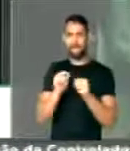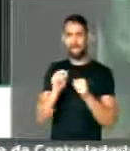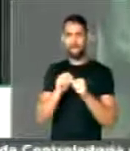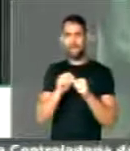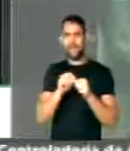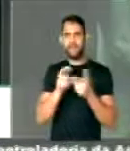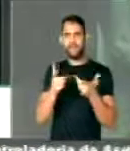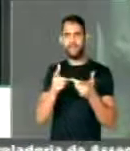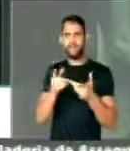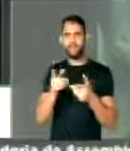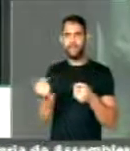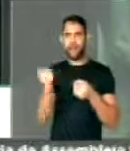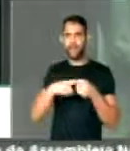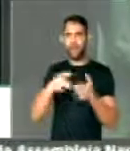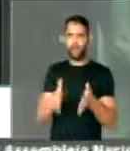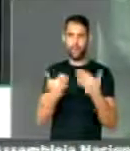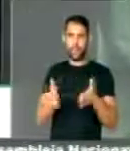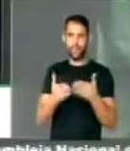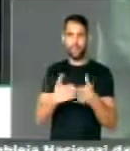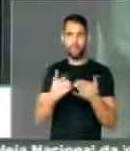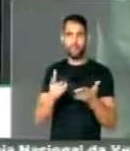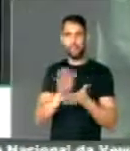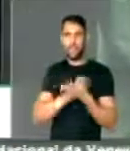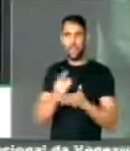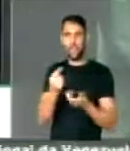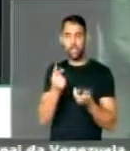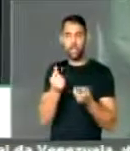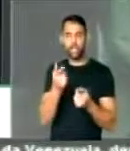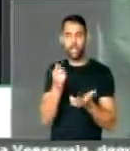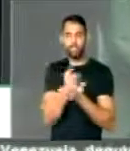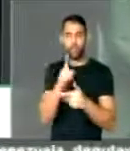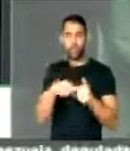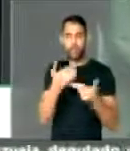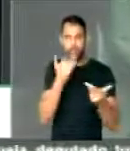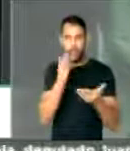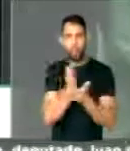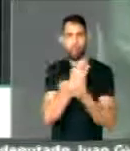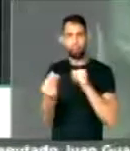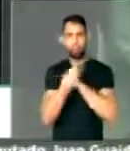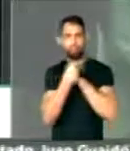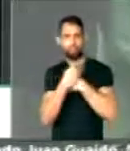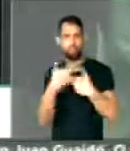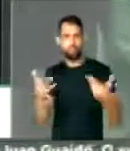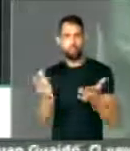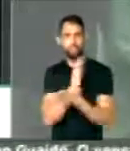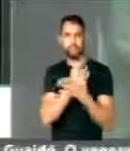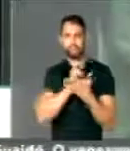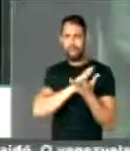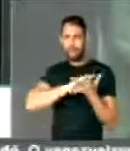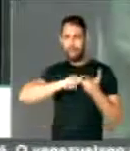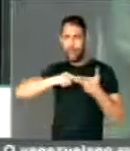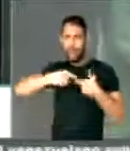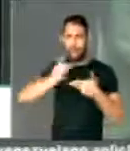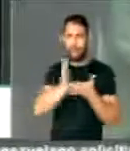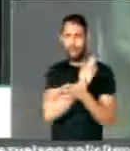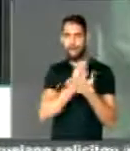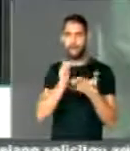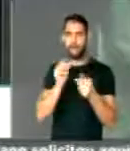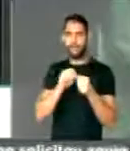das periferias e das grandes cidades. As consequências são previsíveis. Vão desde o desabastecimento das